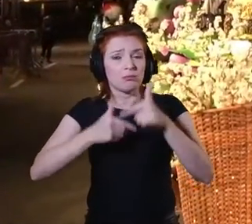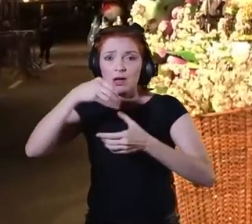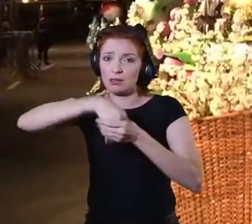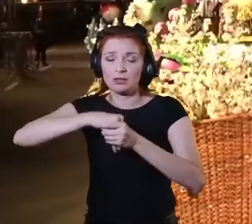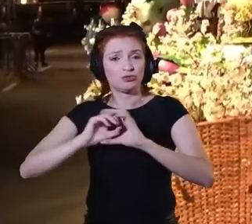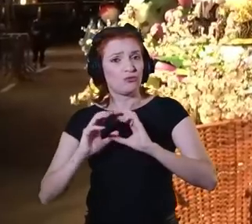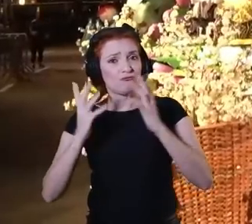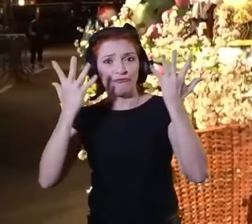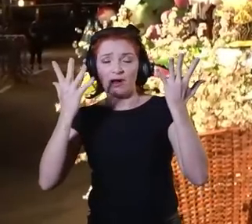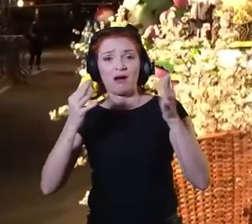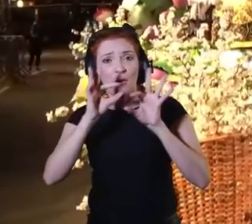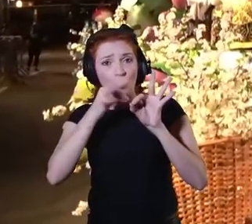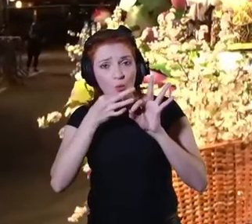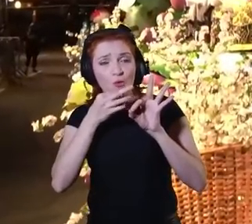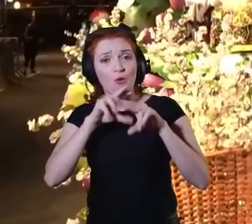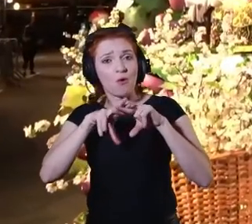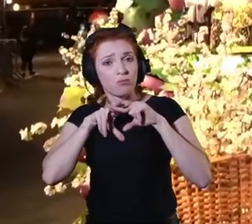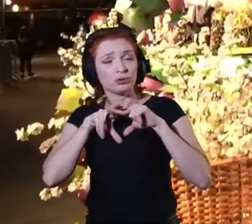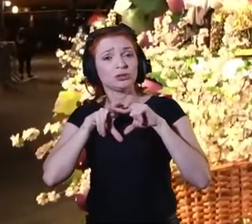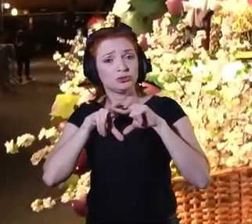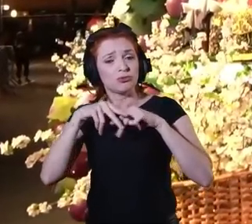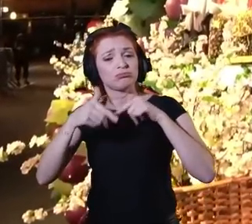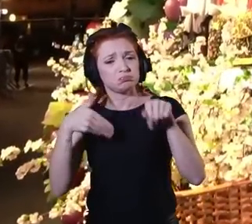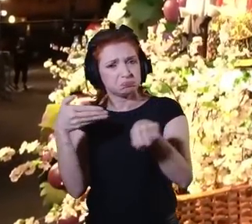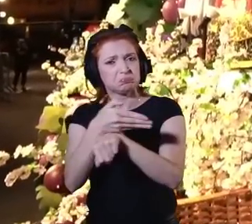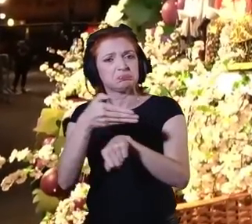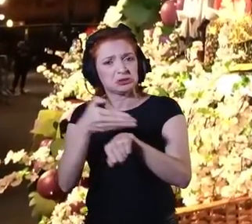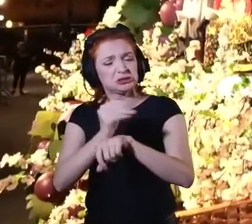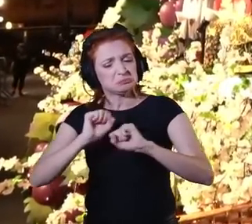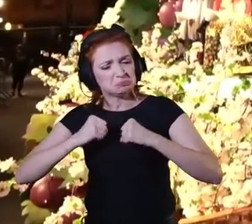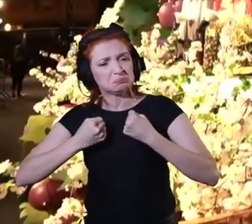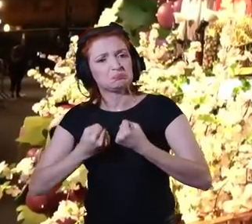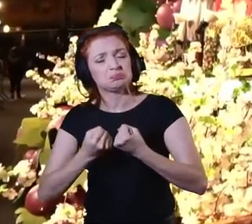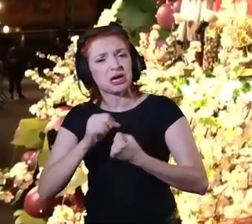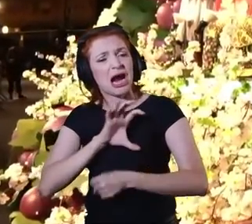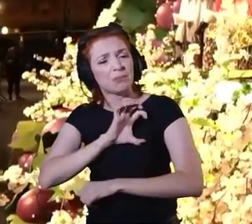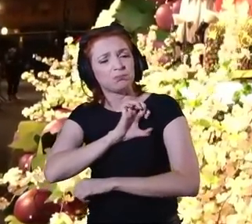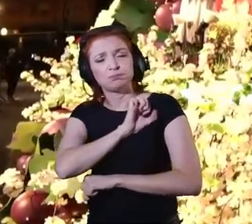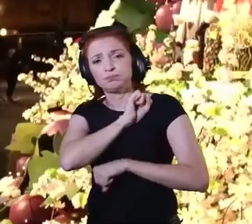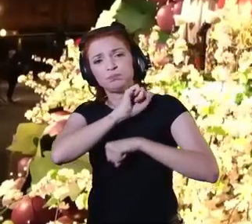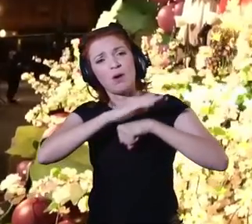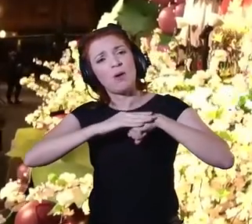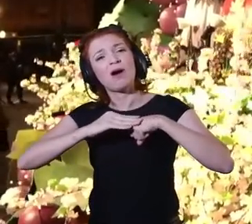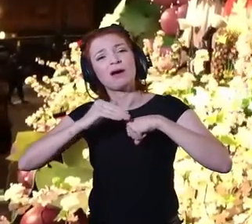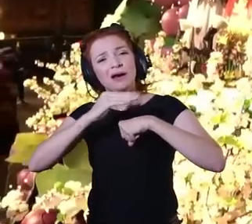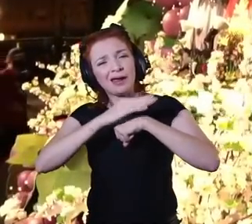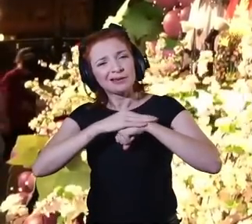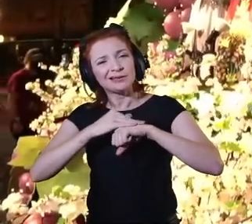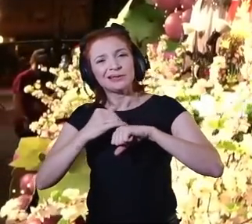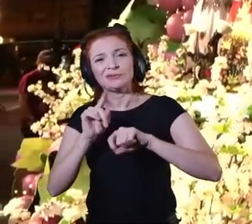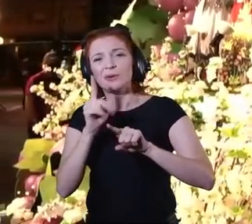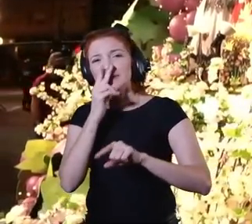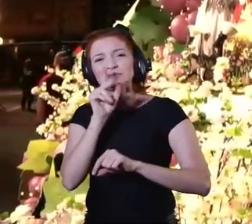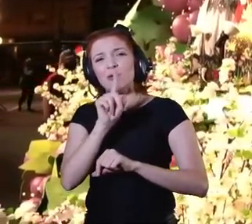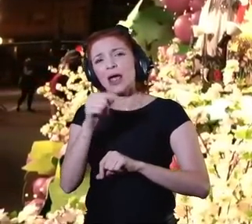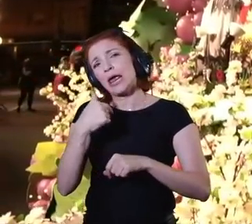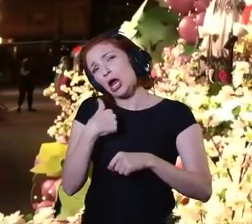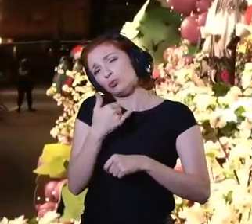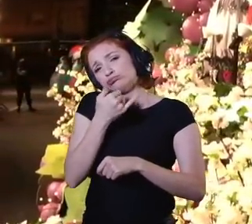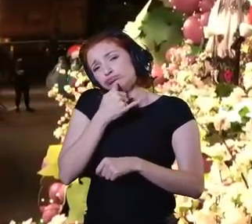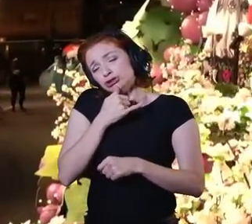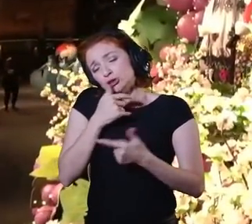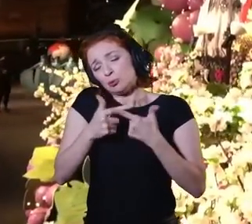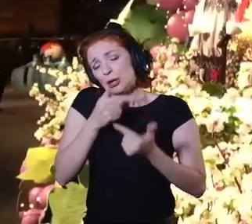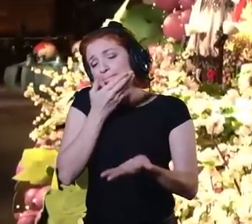Festa da Uva e abraçando a Festa da Uva com muito amor e muito carinho, e não ficam com aquele ressentimento de não terem ganhado, não